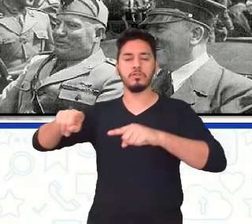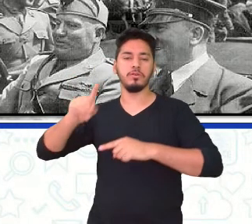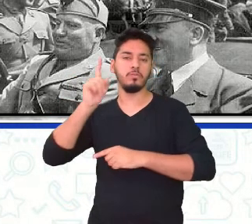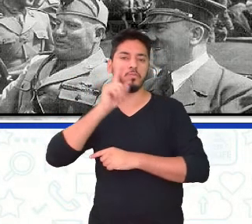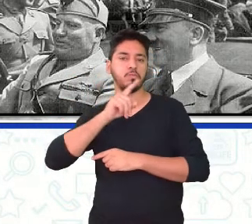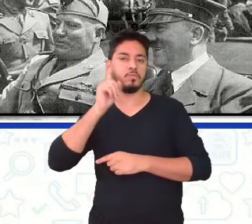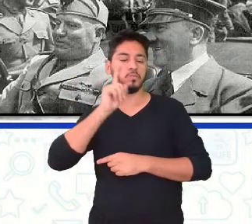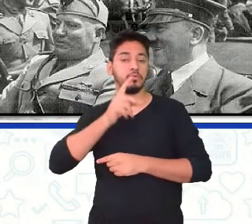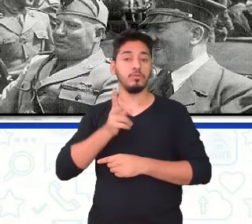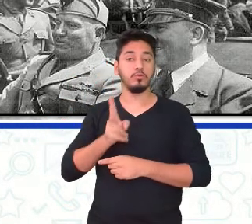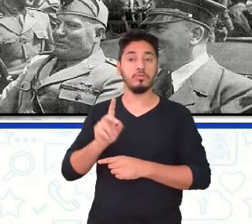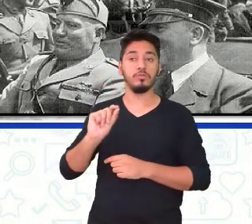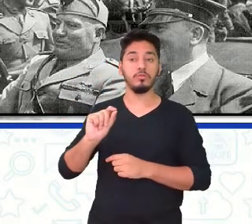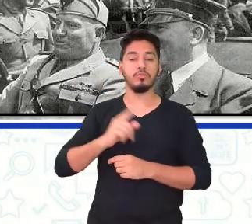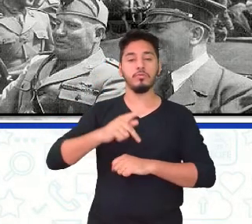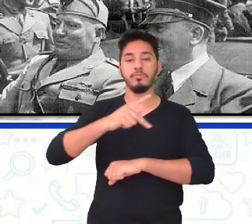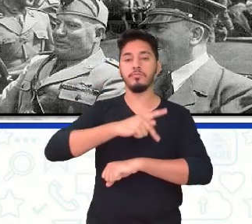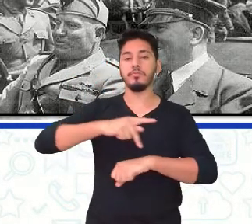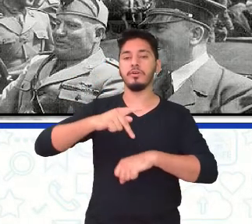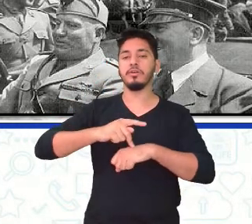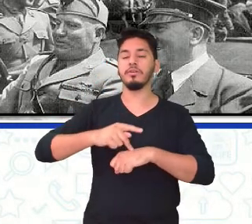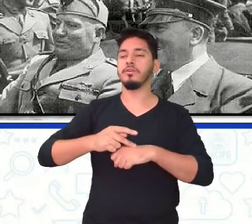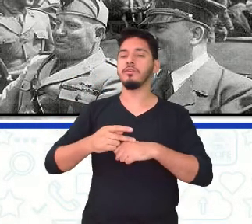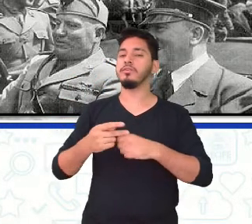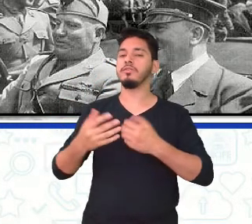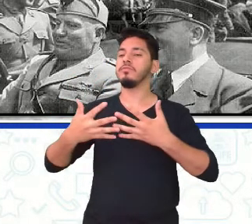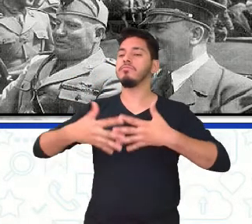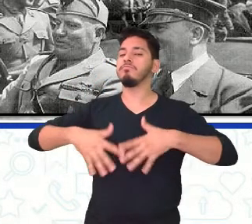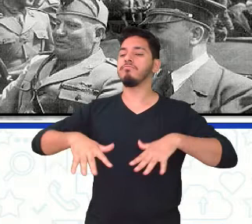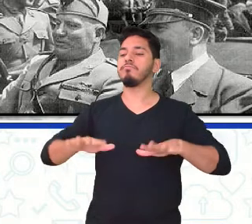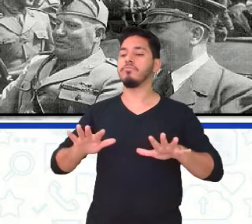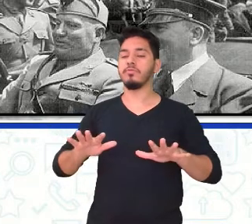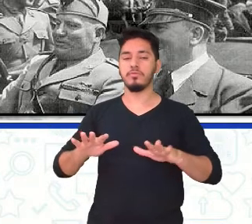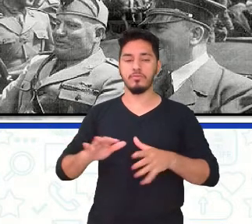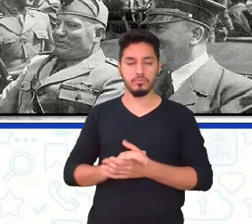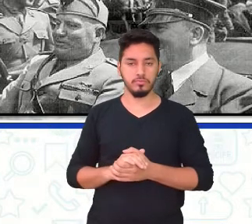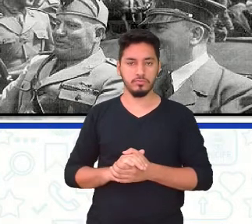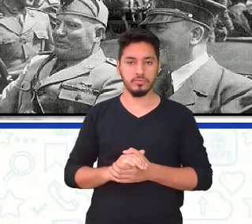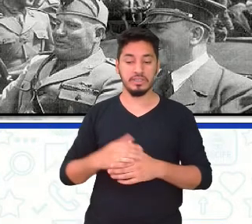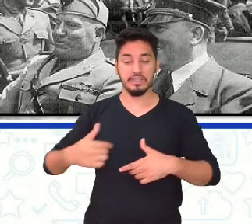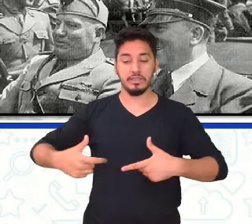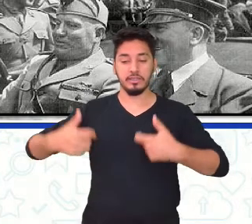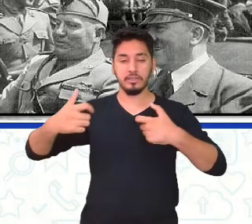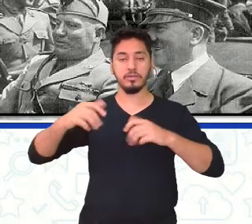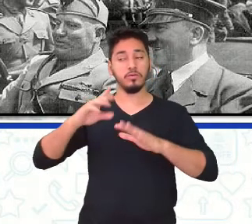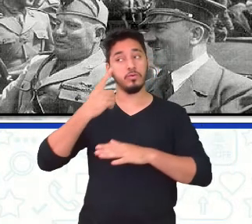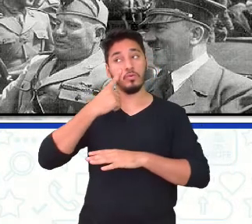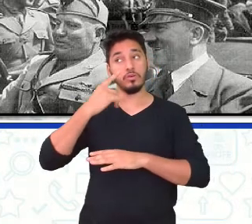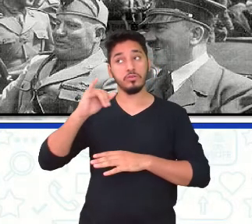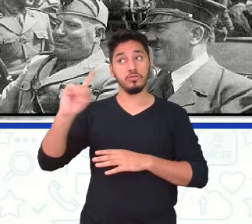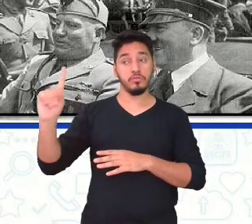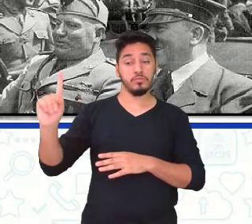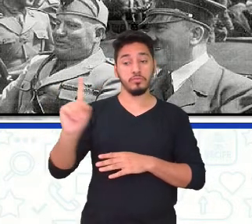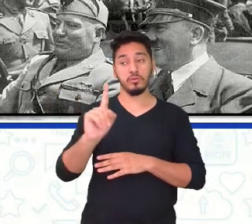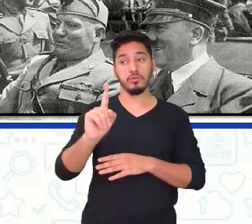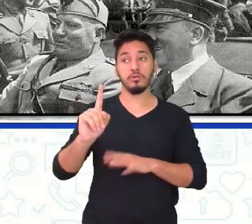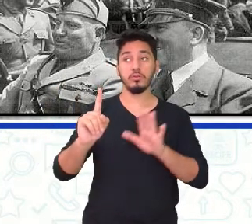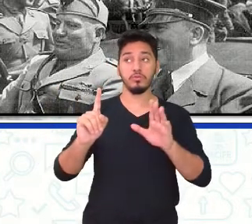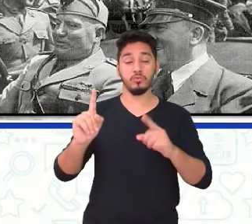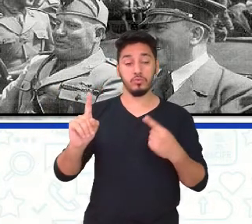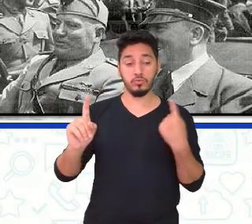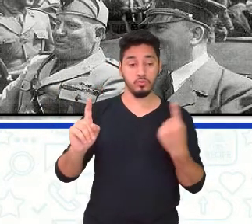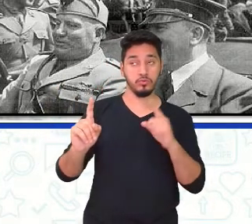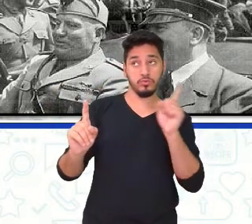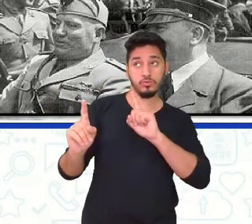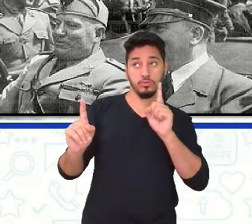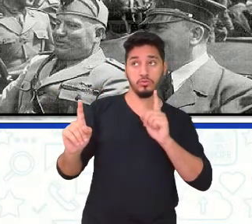tentar mantê-lo, né, como um país neutro durante a guerra, certo? Então, aquela coisa, ó, se vier para cá, eu não estou sozinho, eu